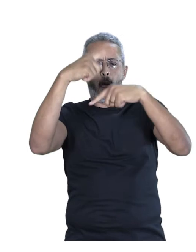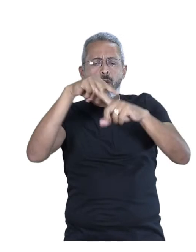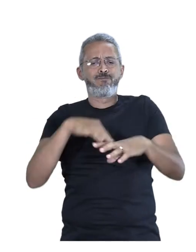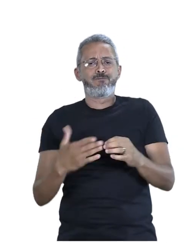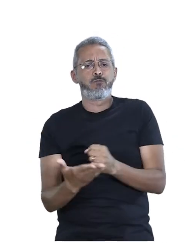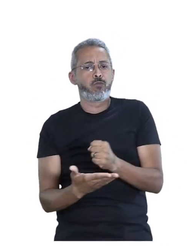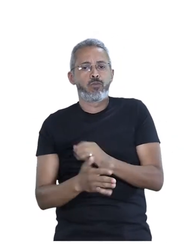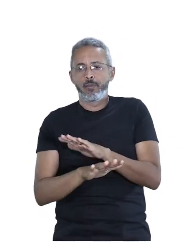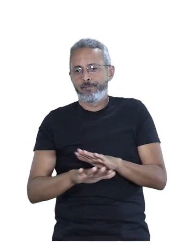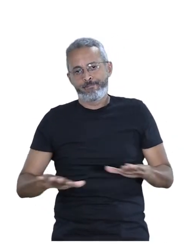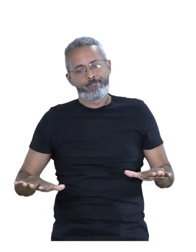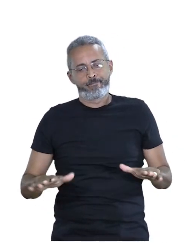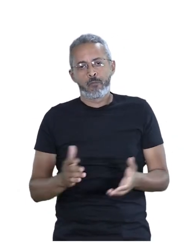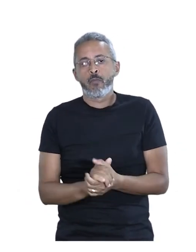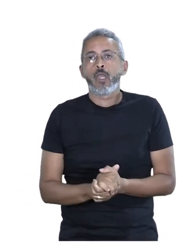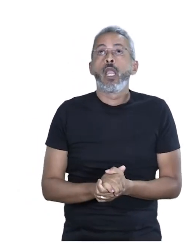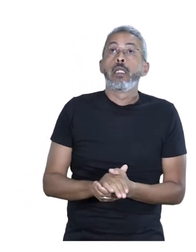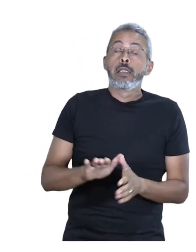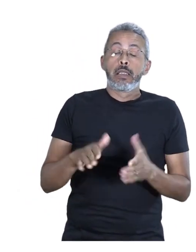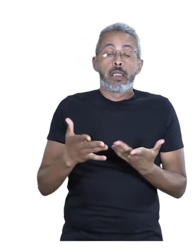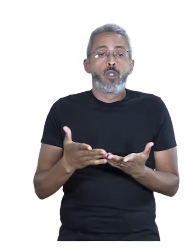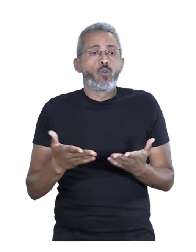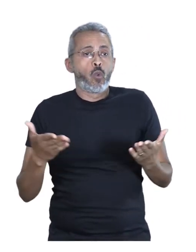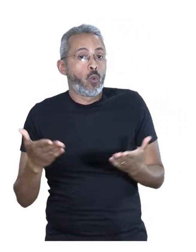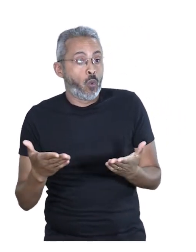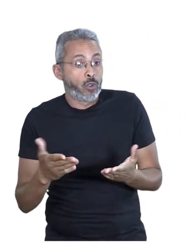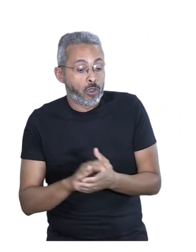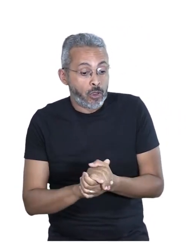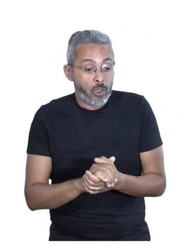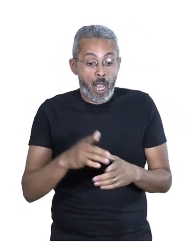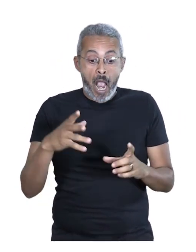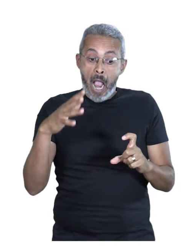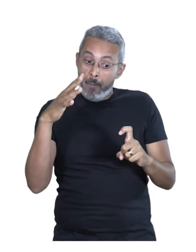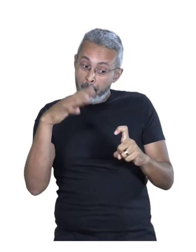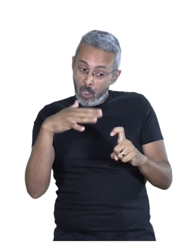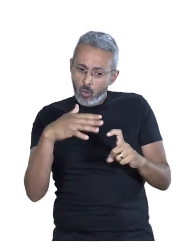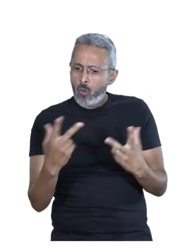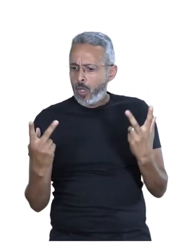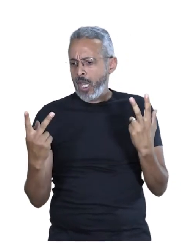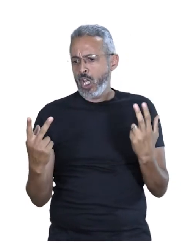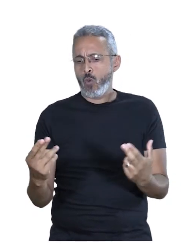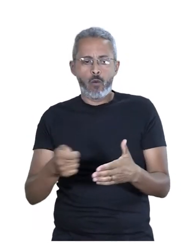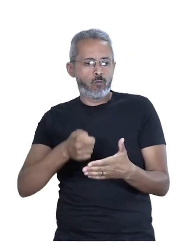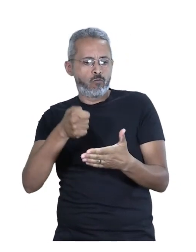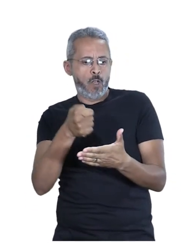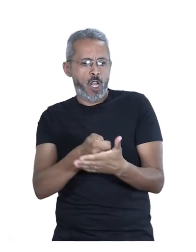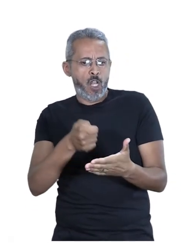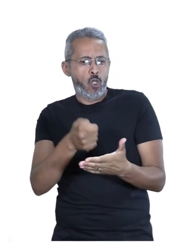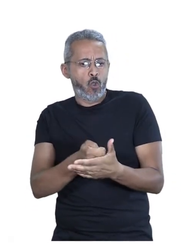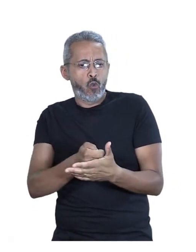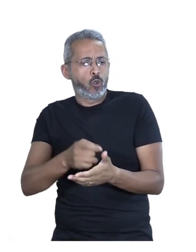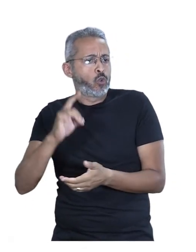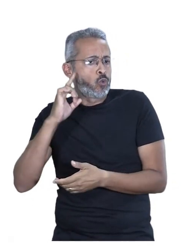pedra retornava à base. Odiernamente, ou seja, atualmente, esse mito assemelha-se à luta cotidiana